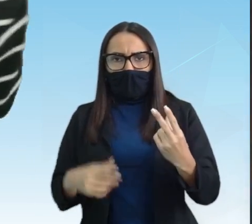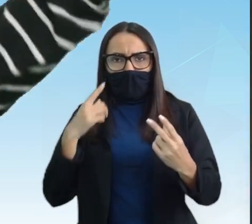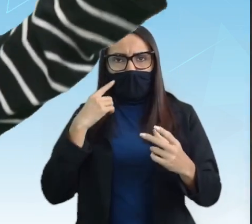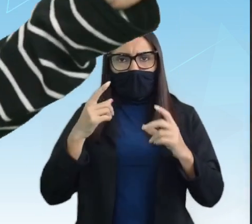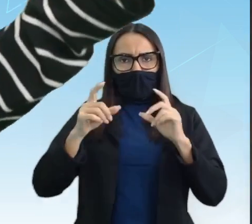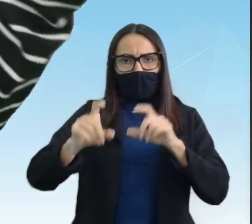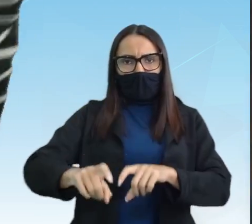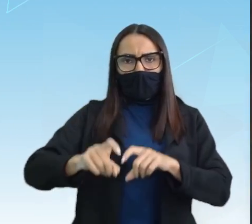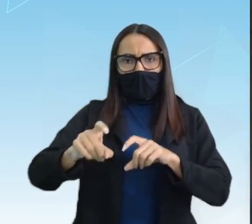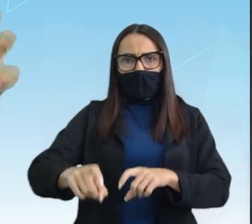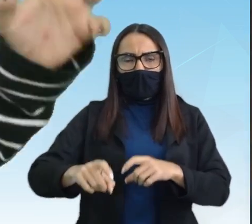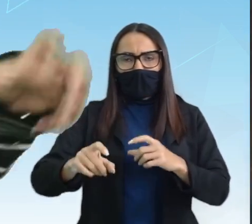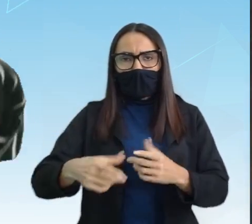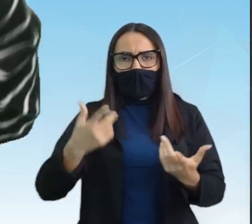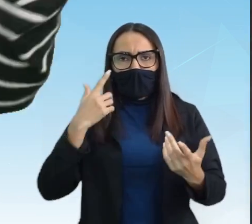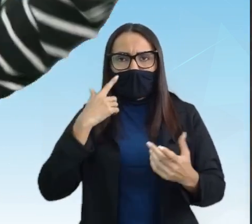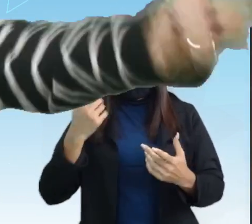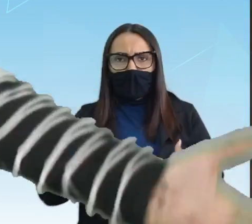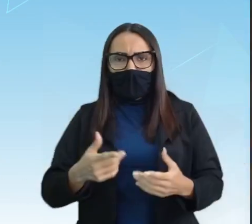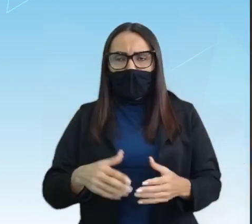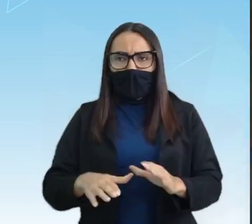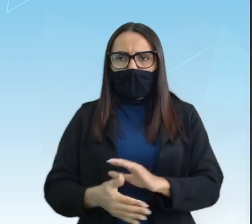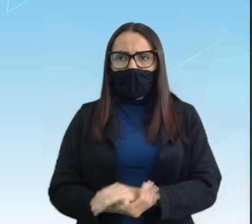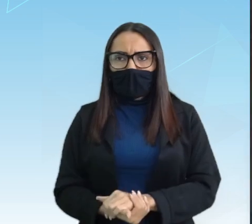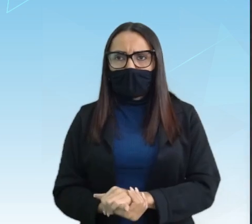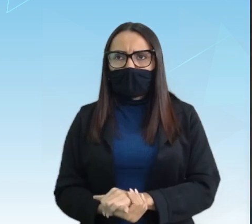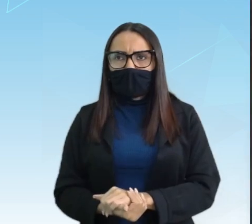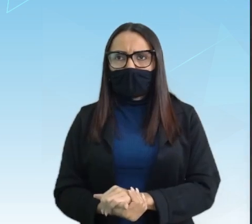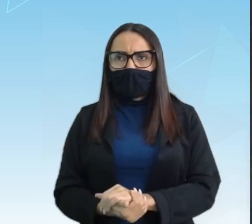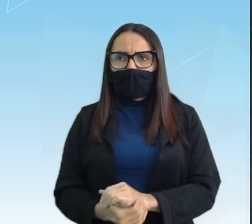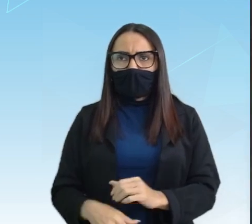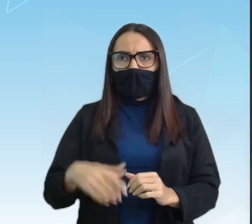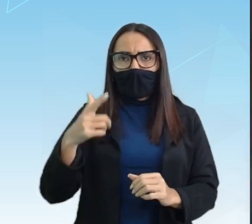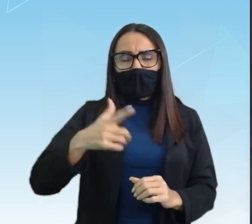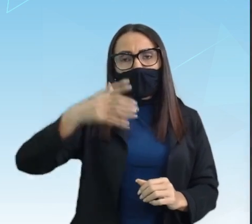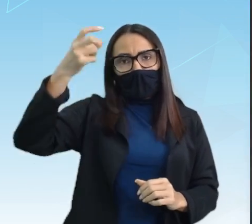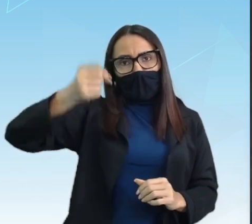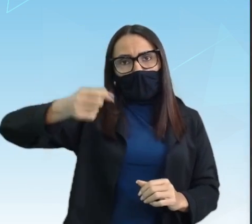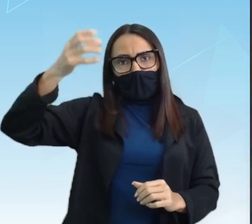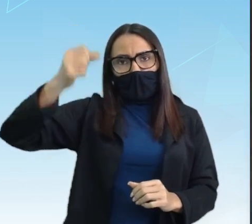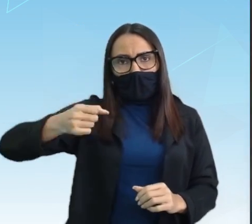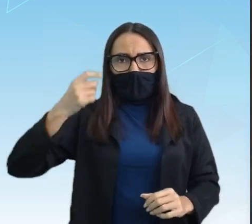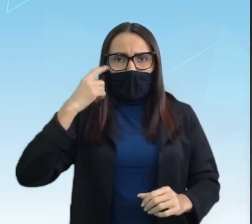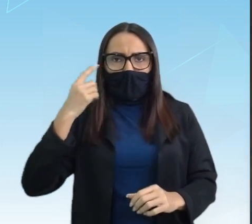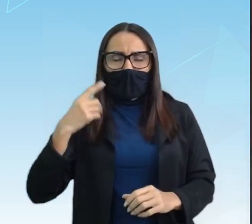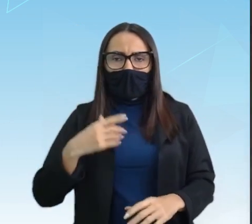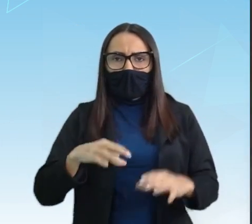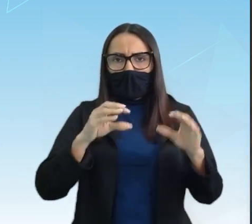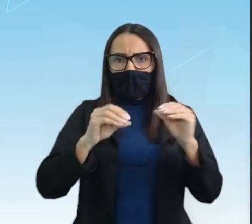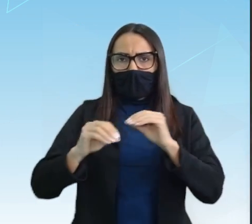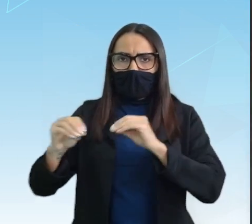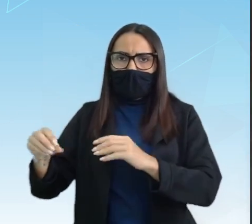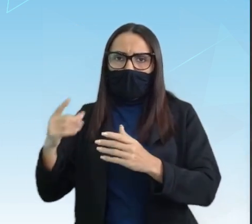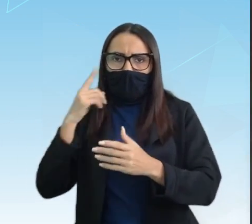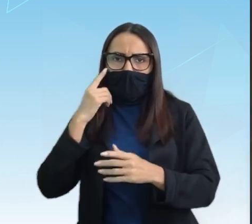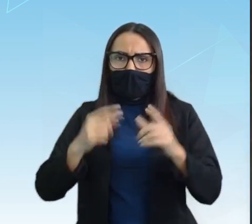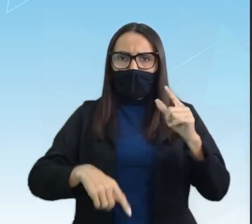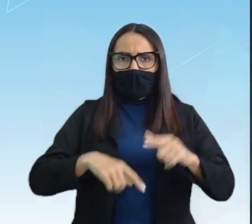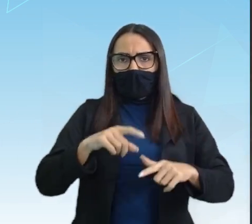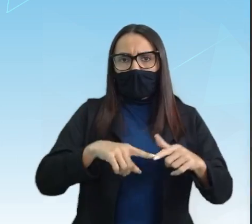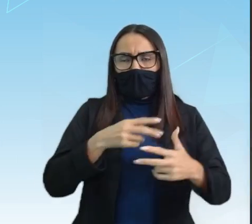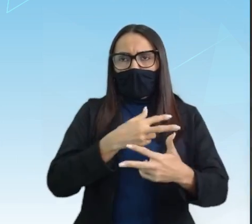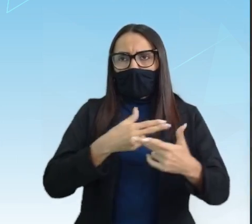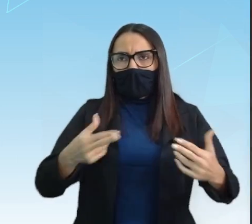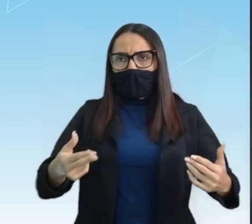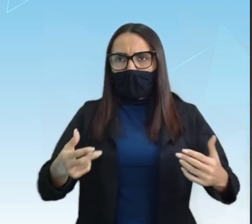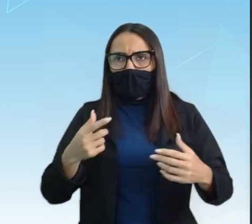de corte, abater para a carne, e a outra de leite, para tirar um dos principais produtos, que é o leite da